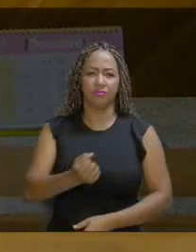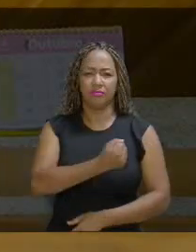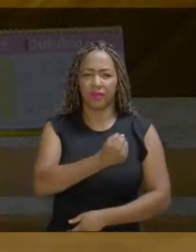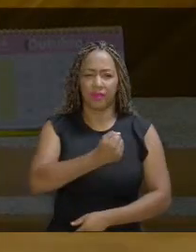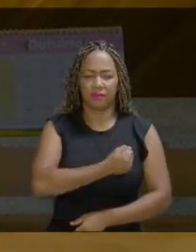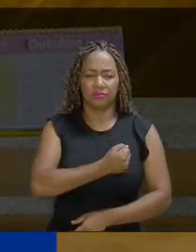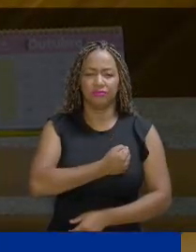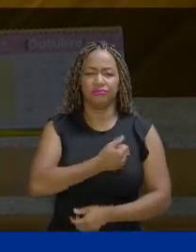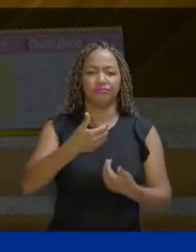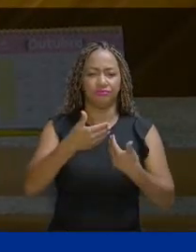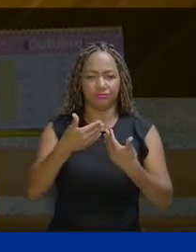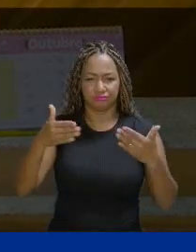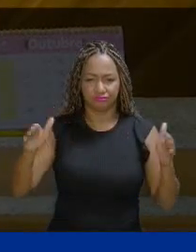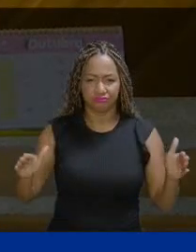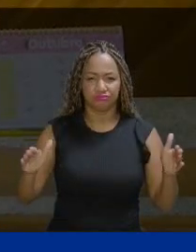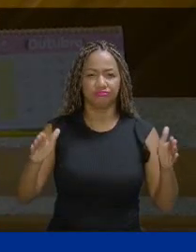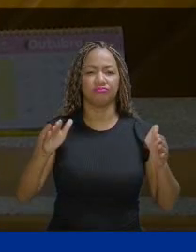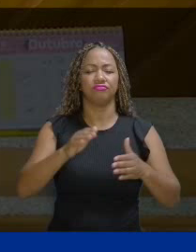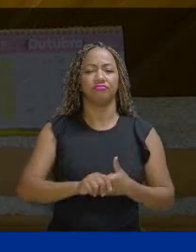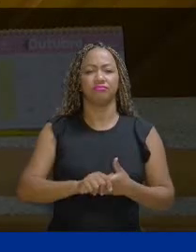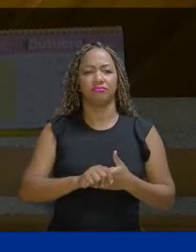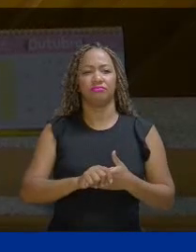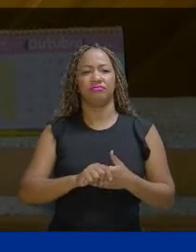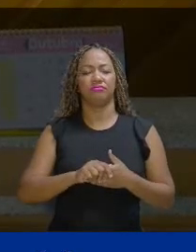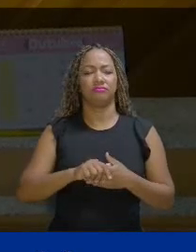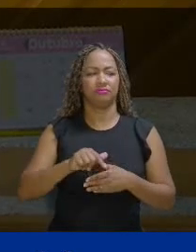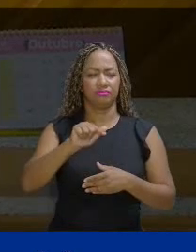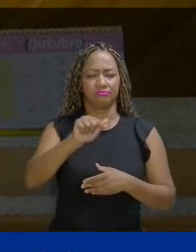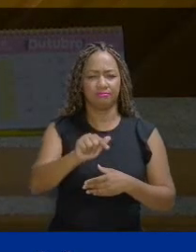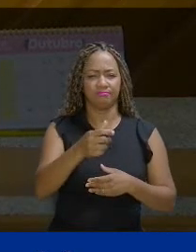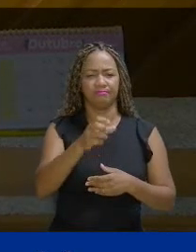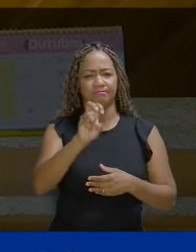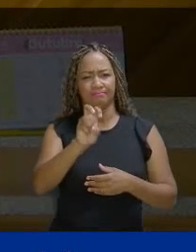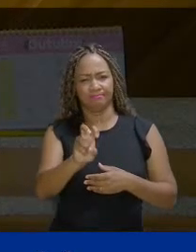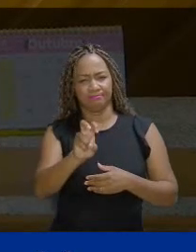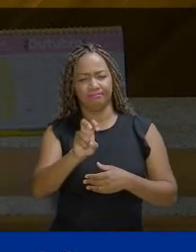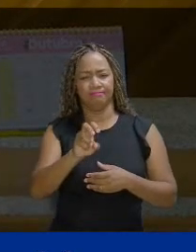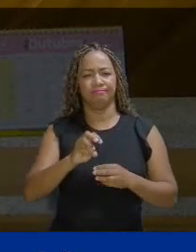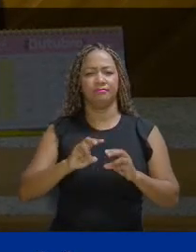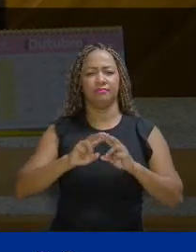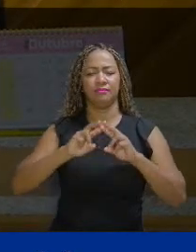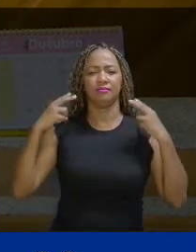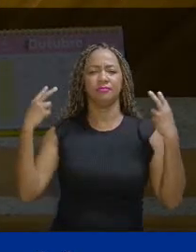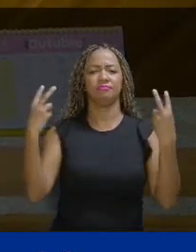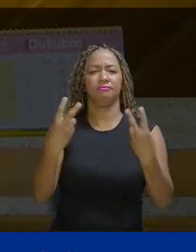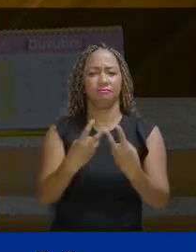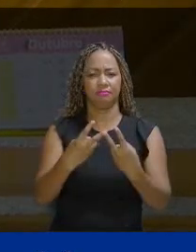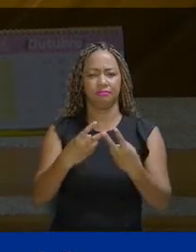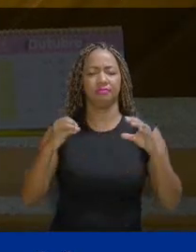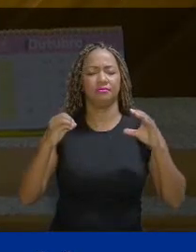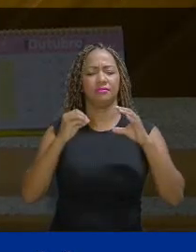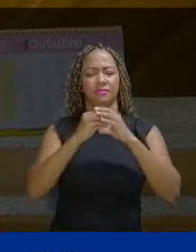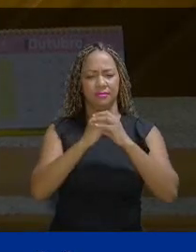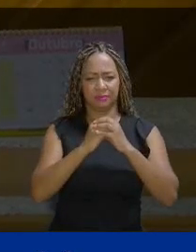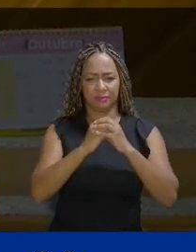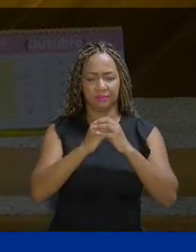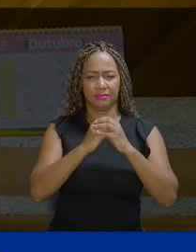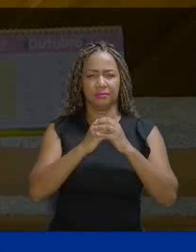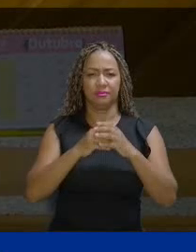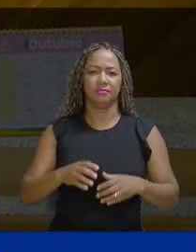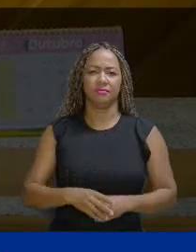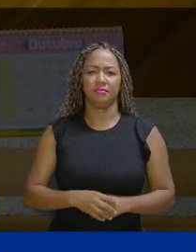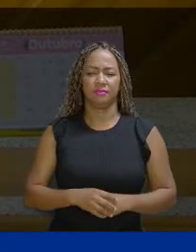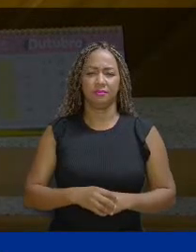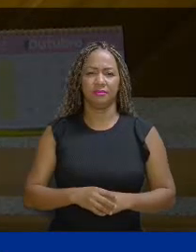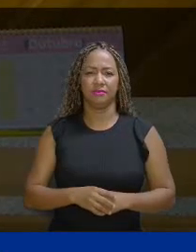Havendo quórum, declaro aberta a 105ª Sessão Judiciária Ordinária do Tribunal Regional Eleitoral do